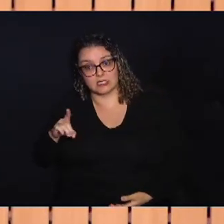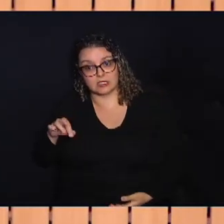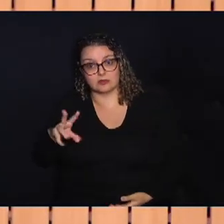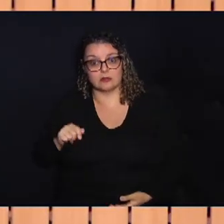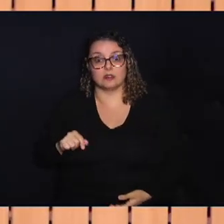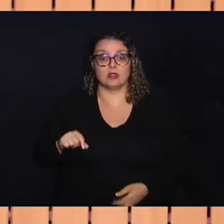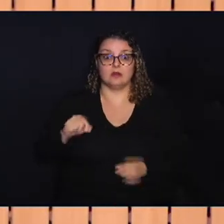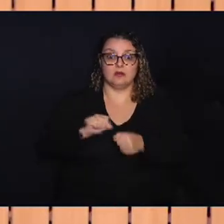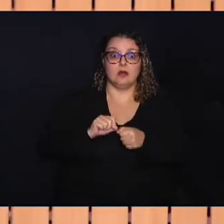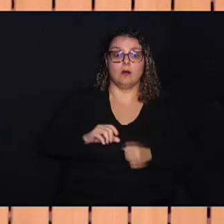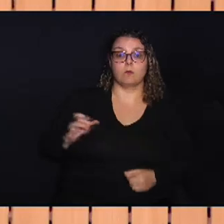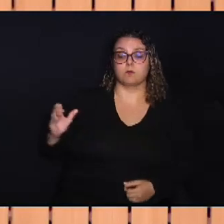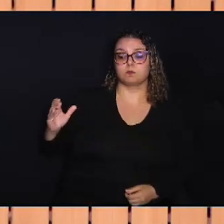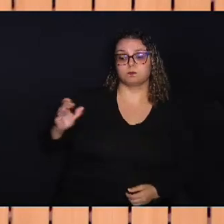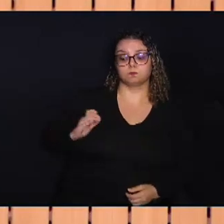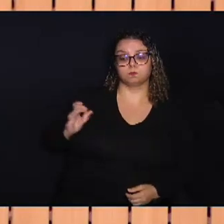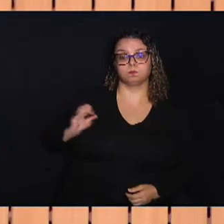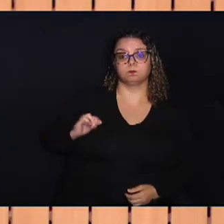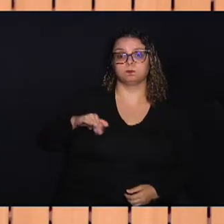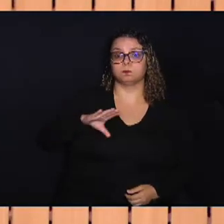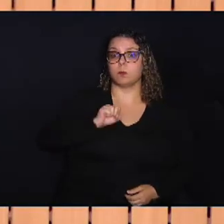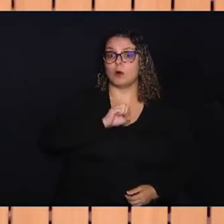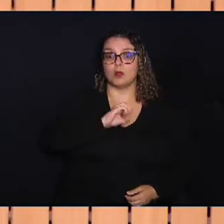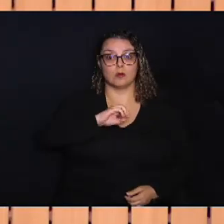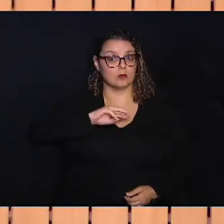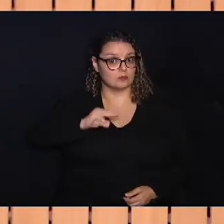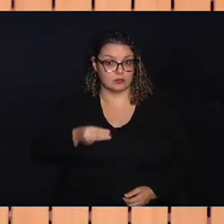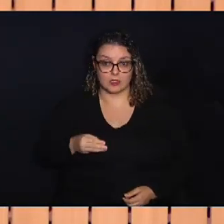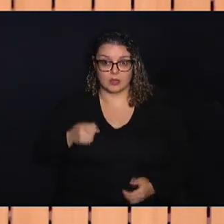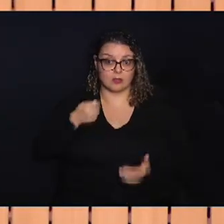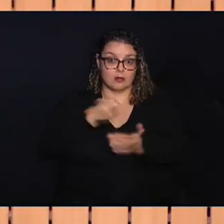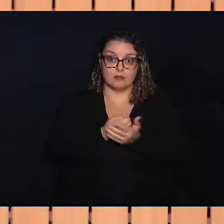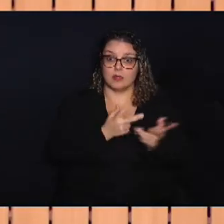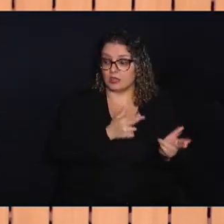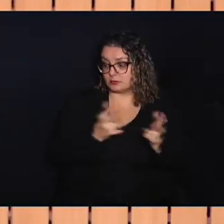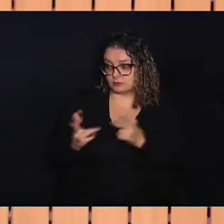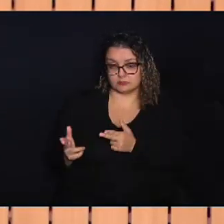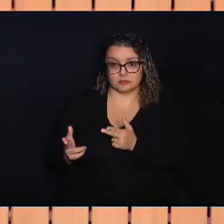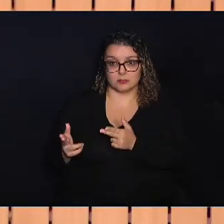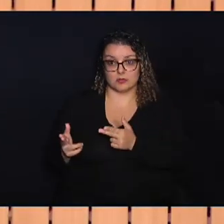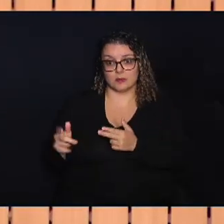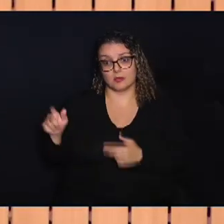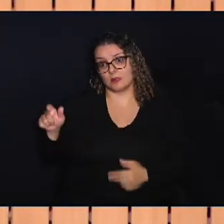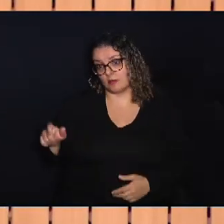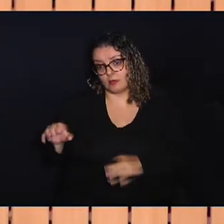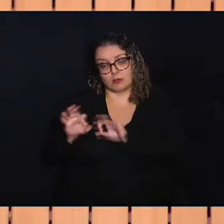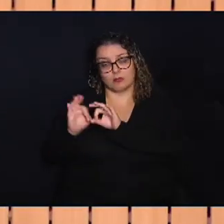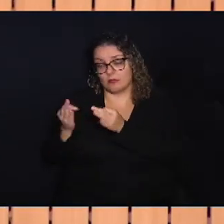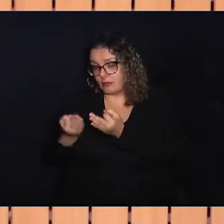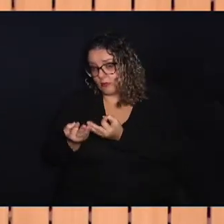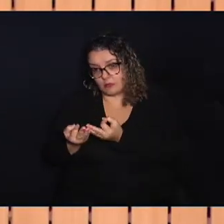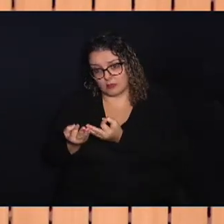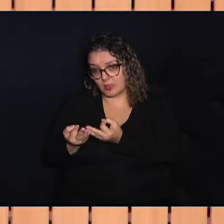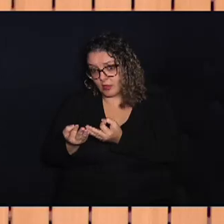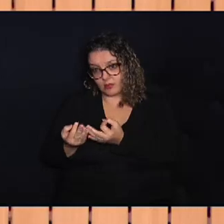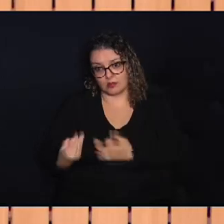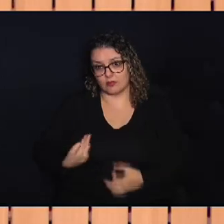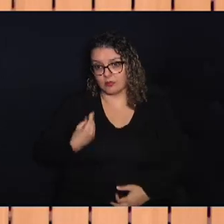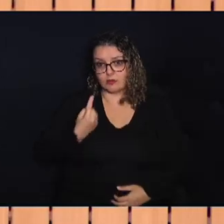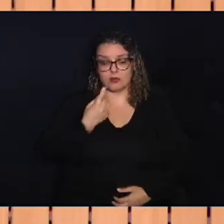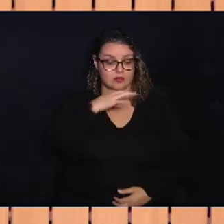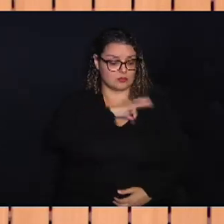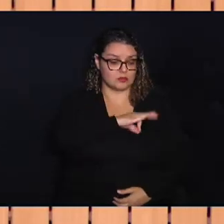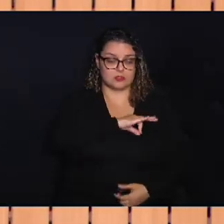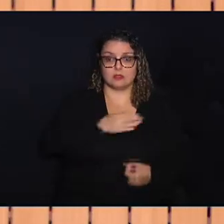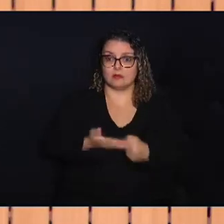que é milionário, que tem mais de 80 milhões, pague a mesma coisa do que a família que vive com salário